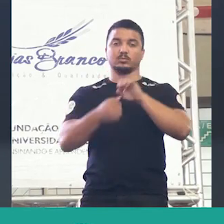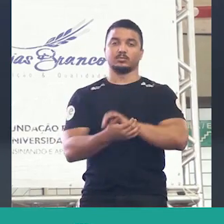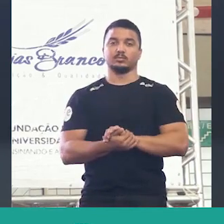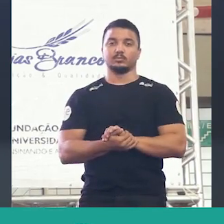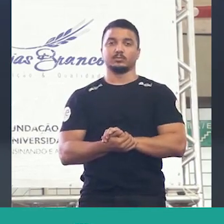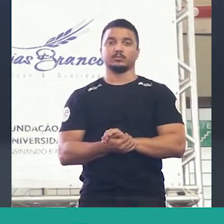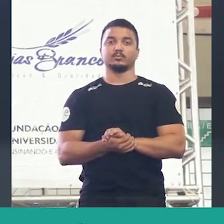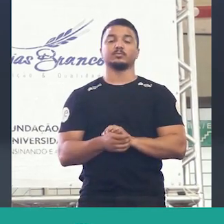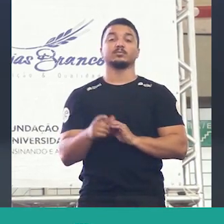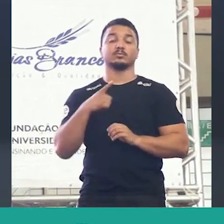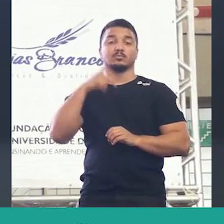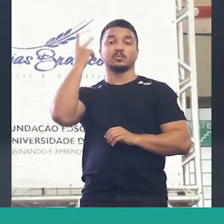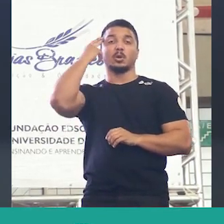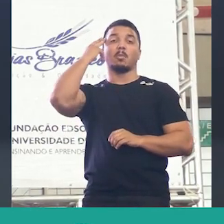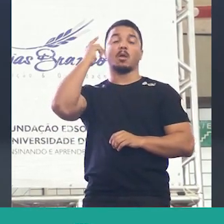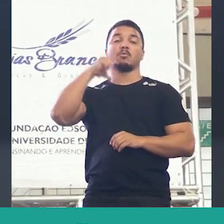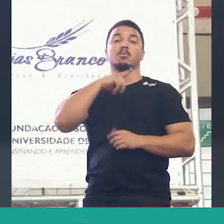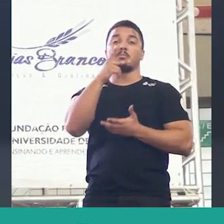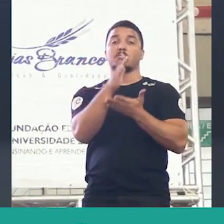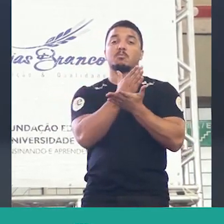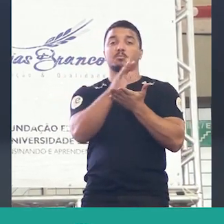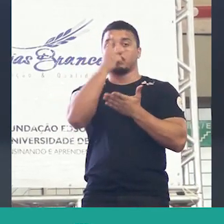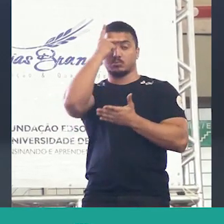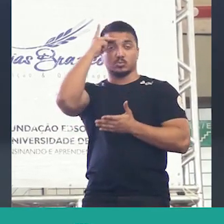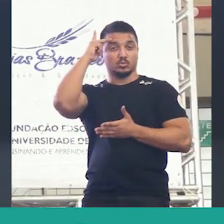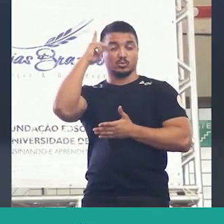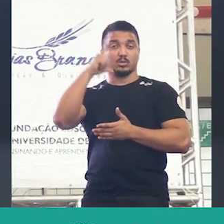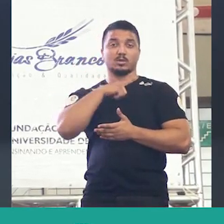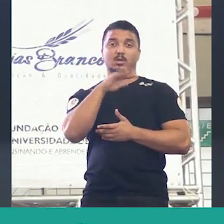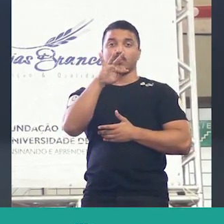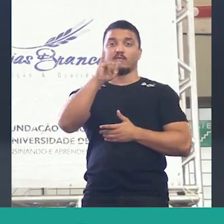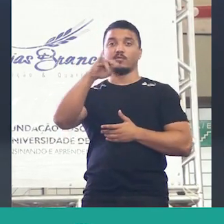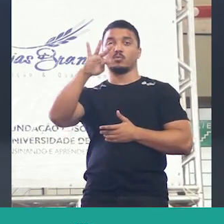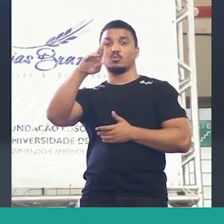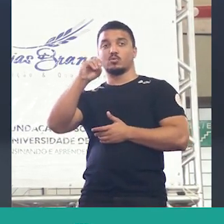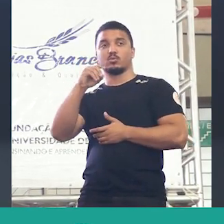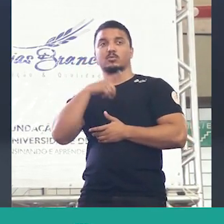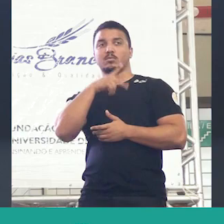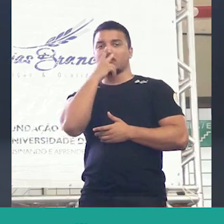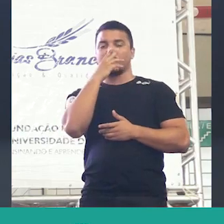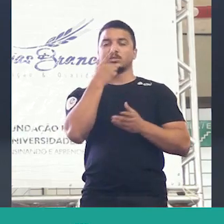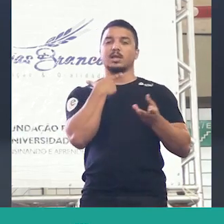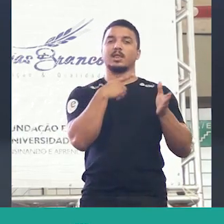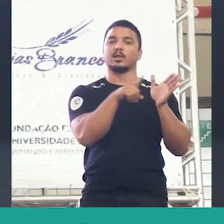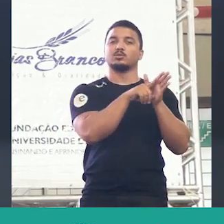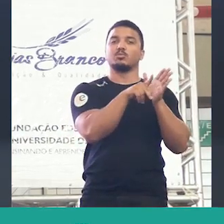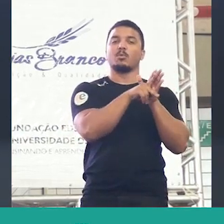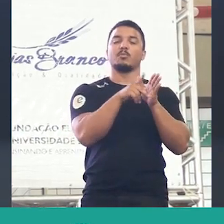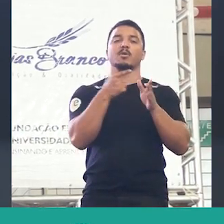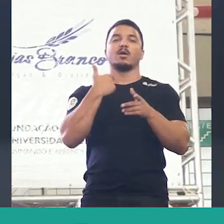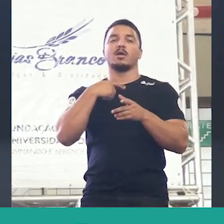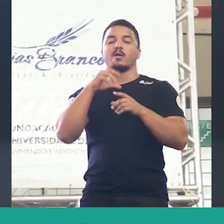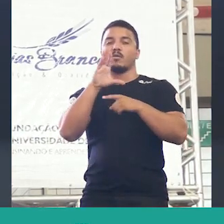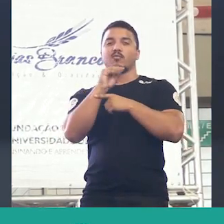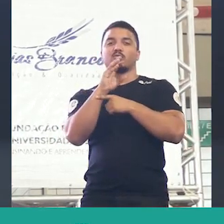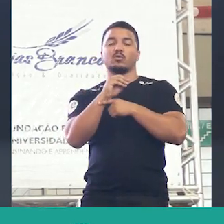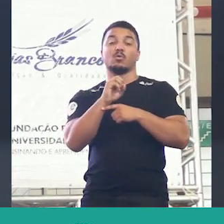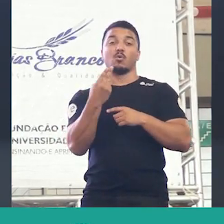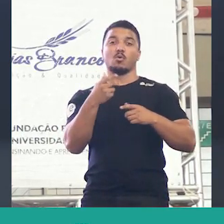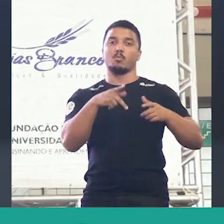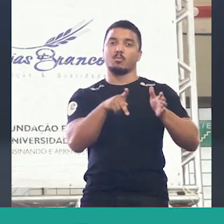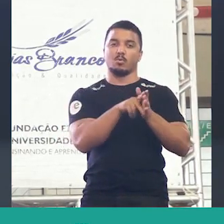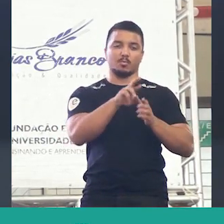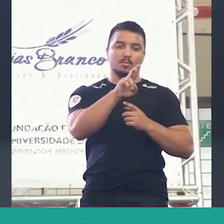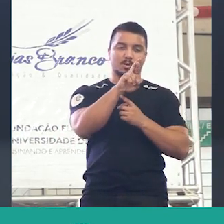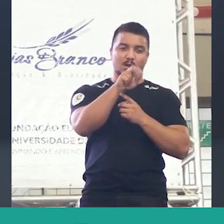ok. É muito comum vermos as pessoas utilizando os filtros, tais como os negativos de fotografias ou chapas